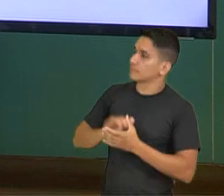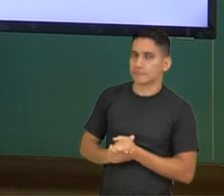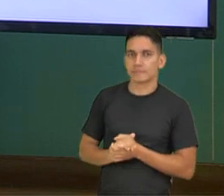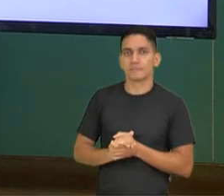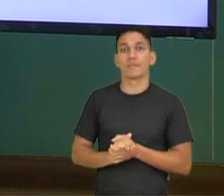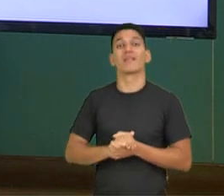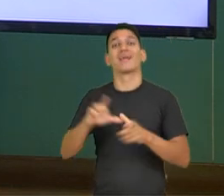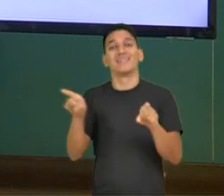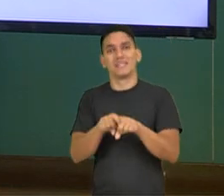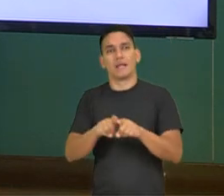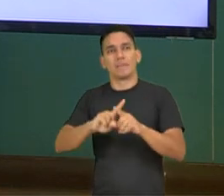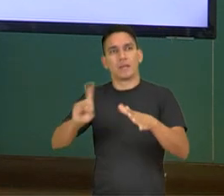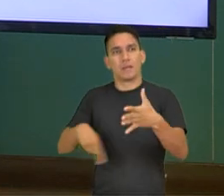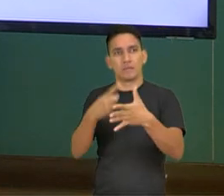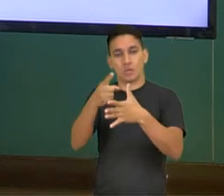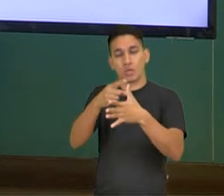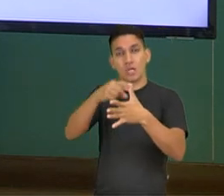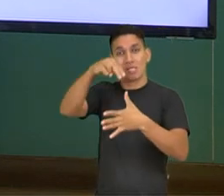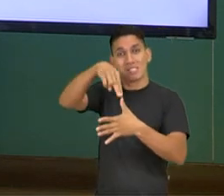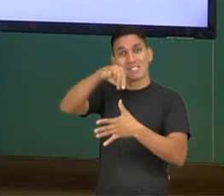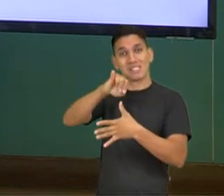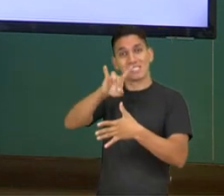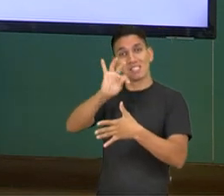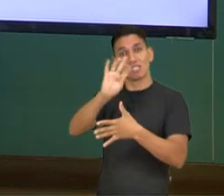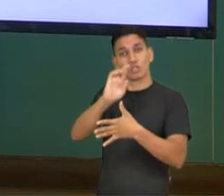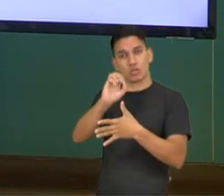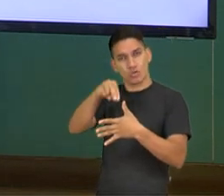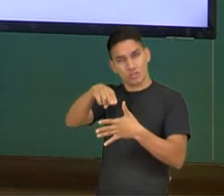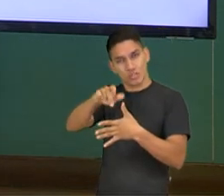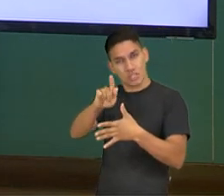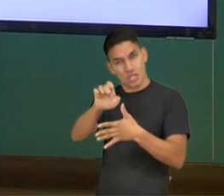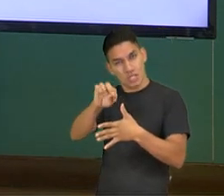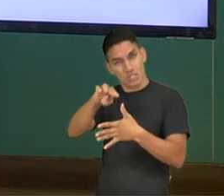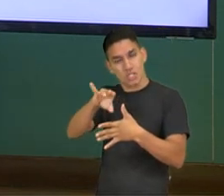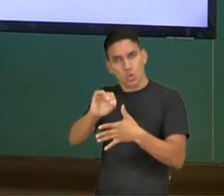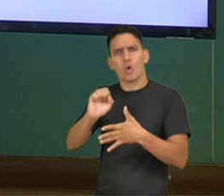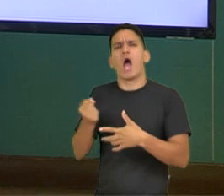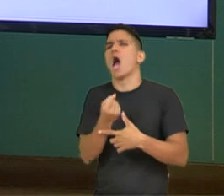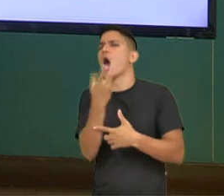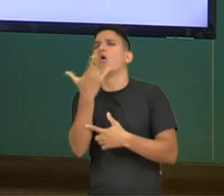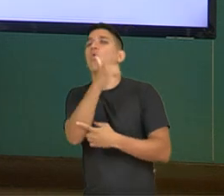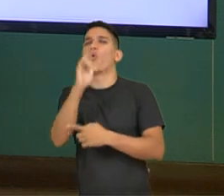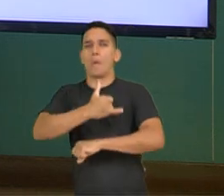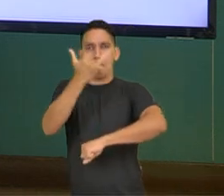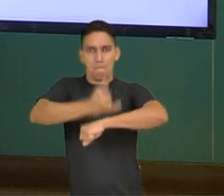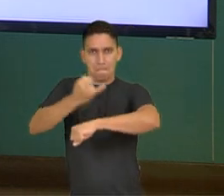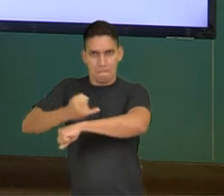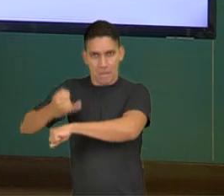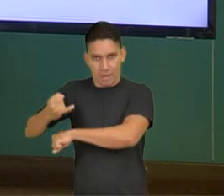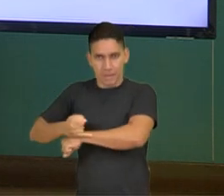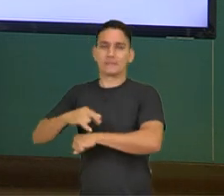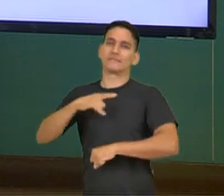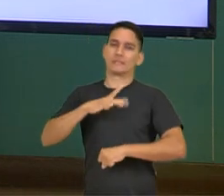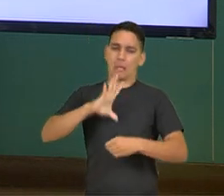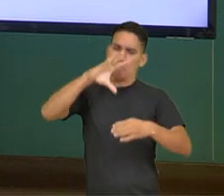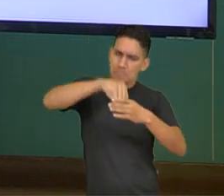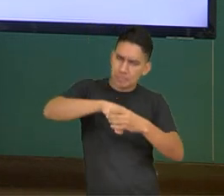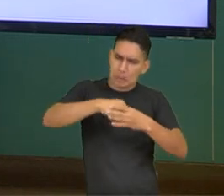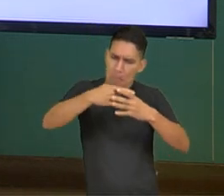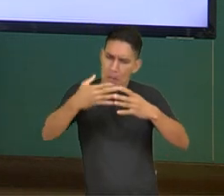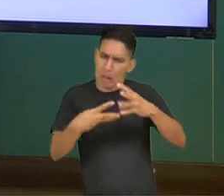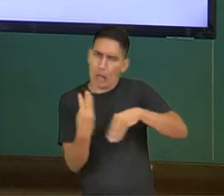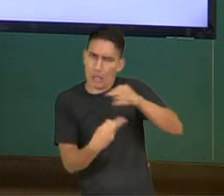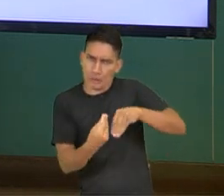até 2% e alguns traços de elementos metálicos. Bom,